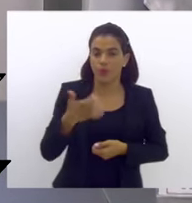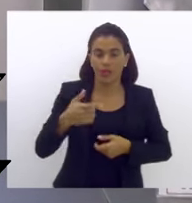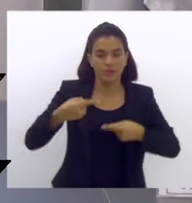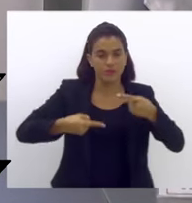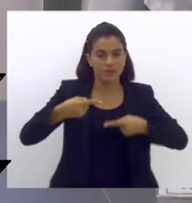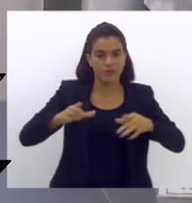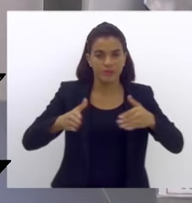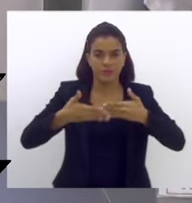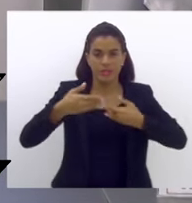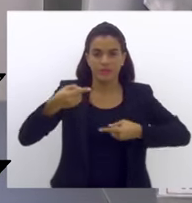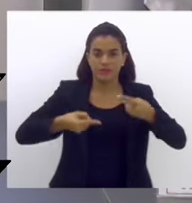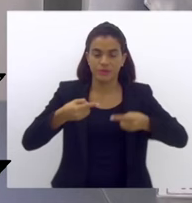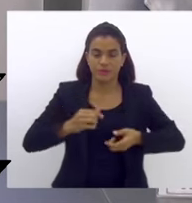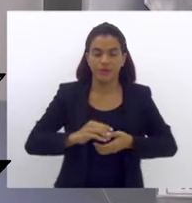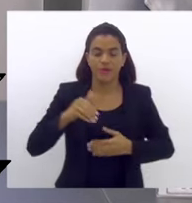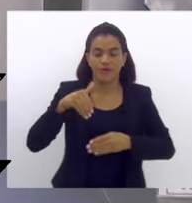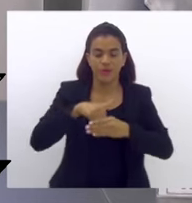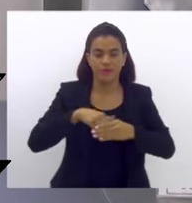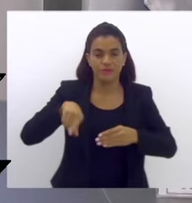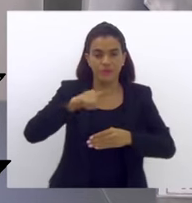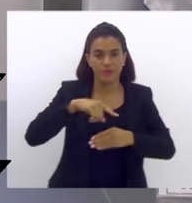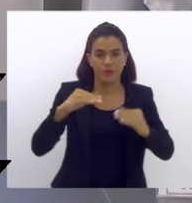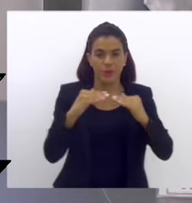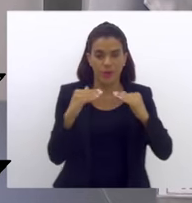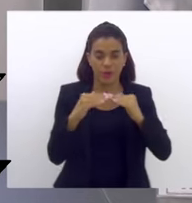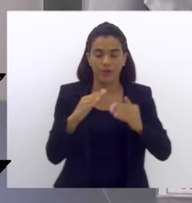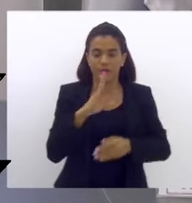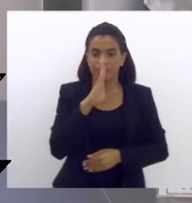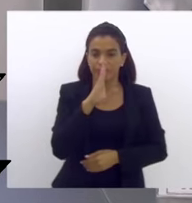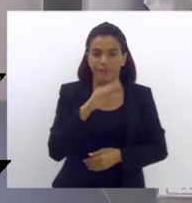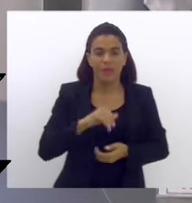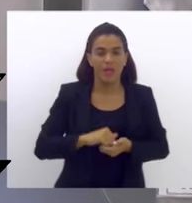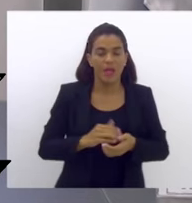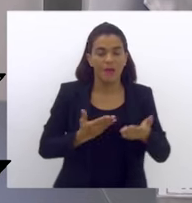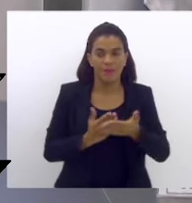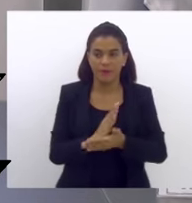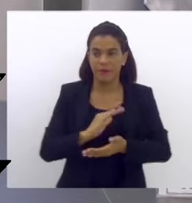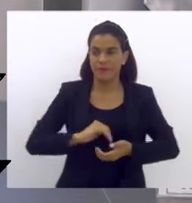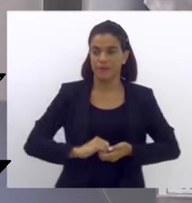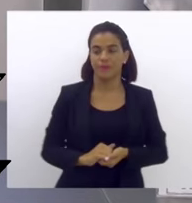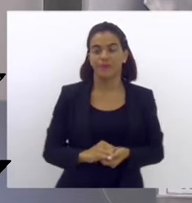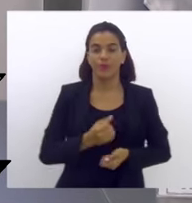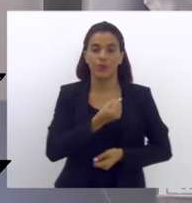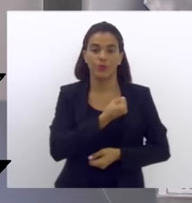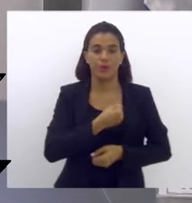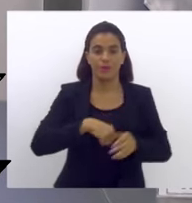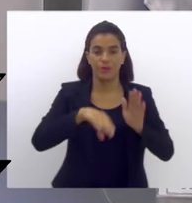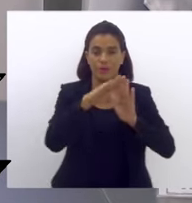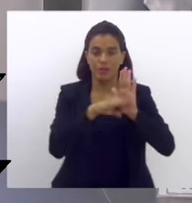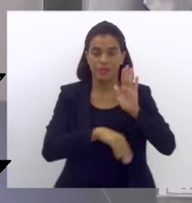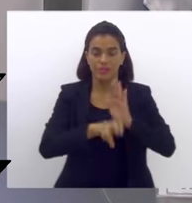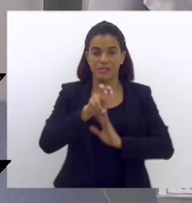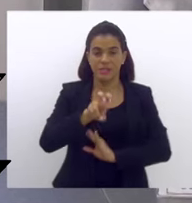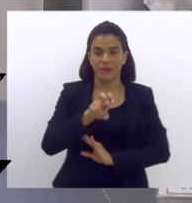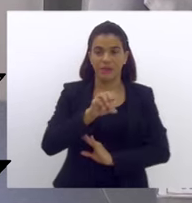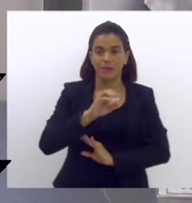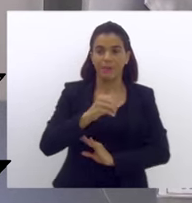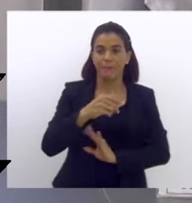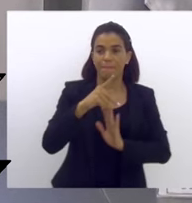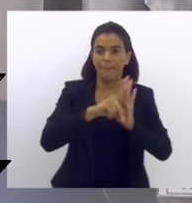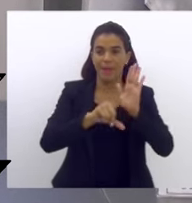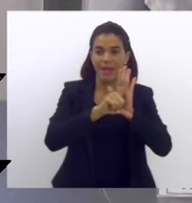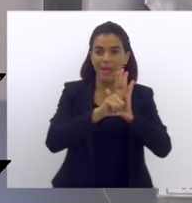encerrada a discussão em votação os senhores que aprovam permane Como estão aprovado item CCO da pauta o PL 1408 de